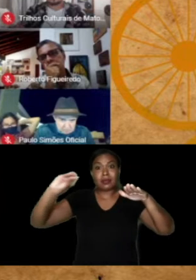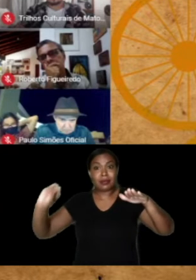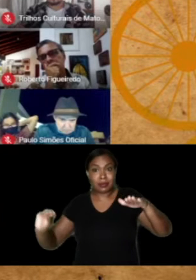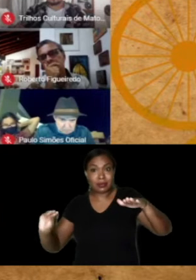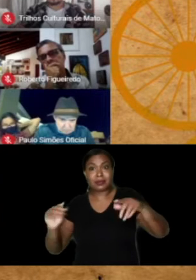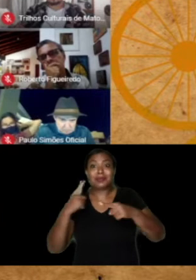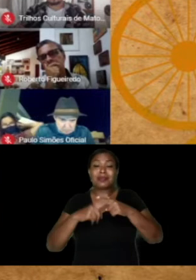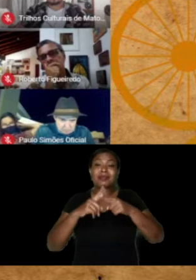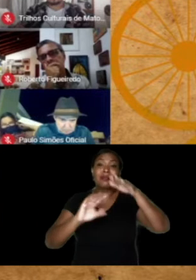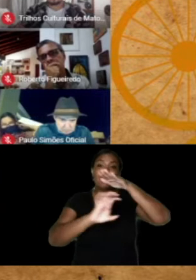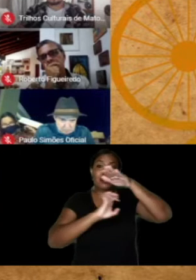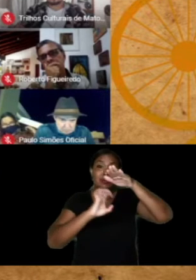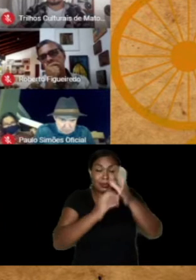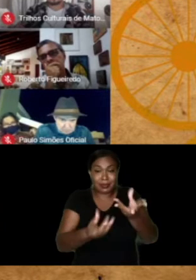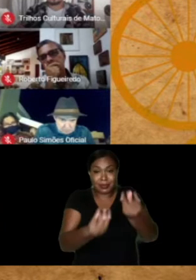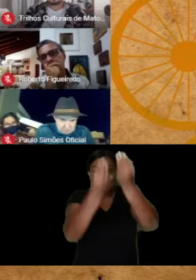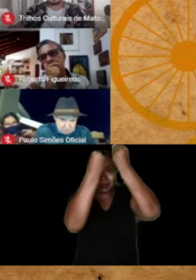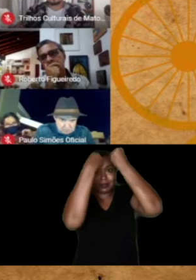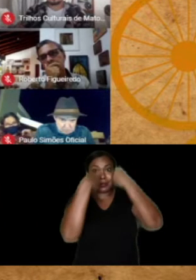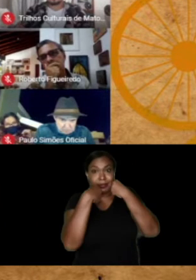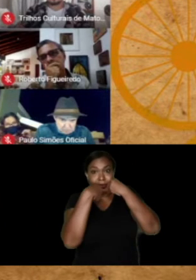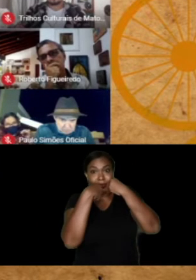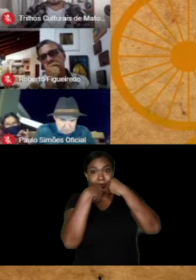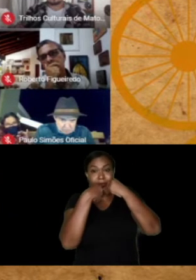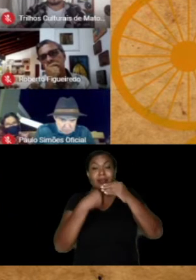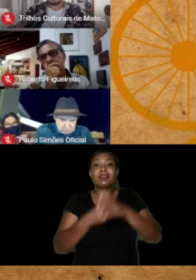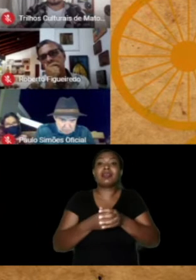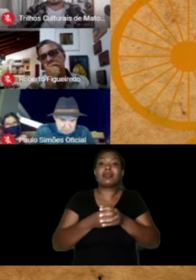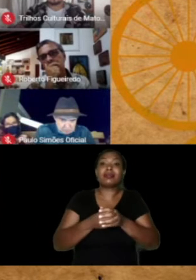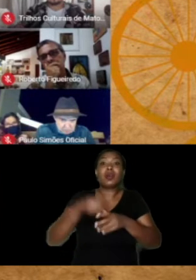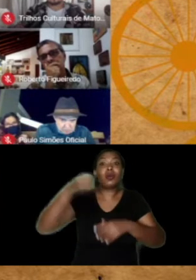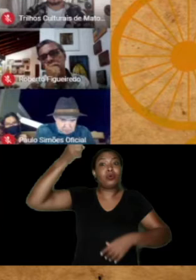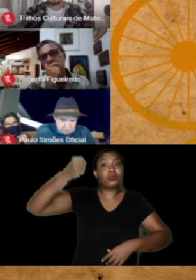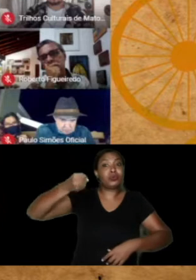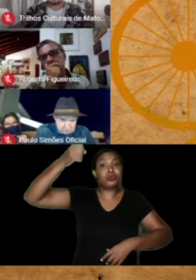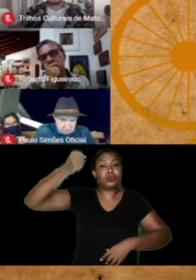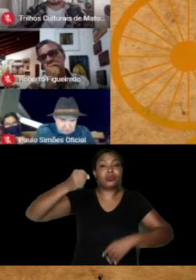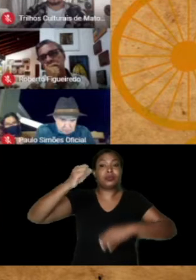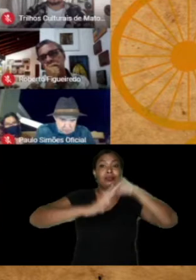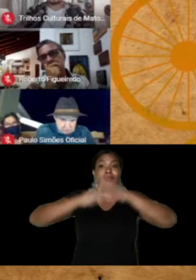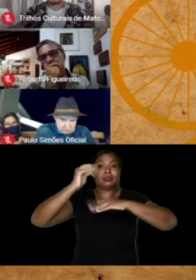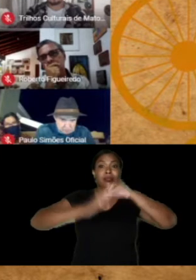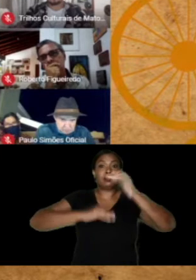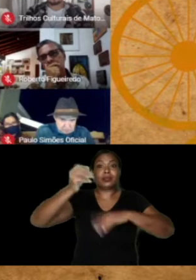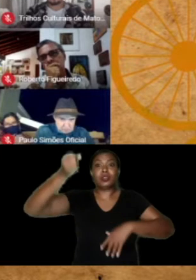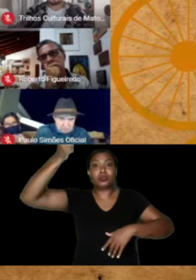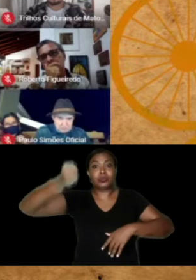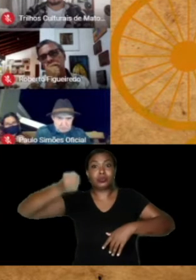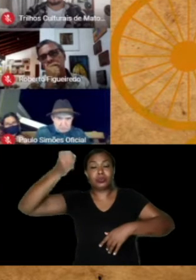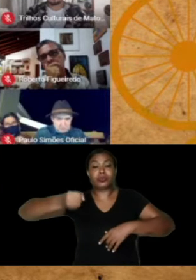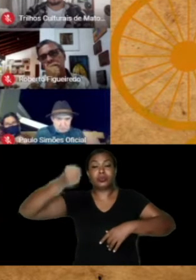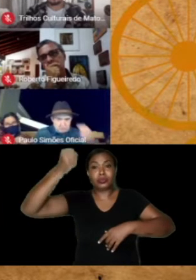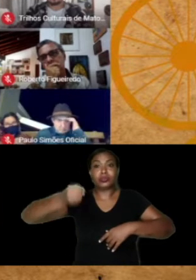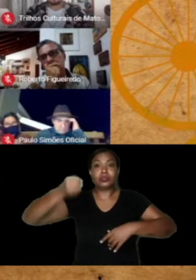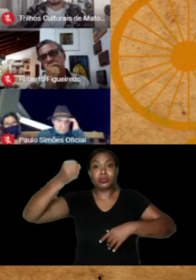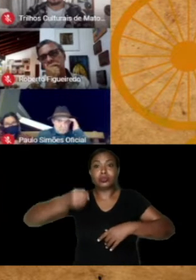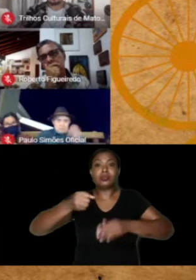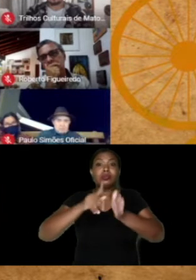dentro dele. O maquinista, ele não tem como arrumar emprego em outro lugar, ele é único.